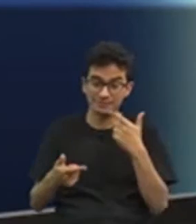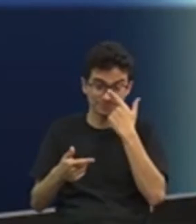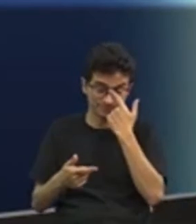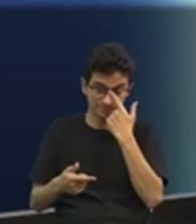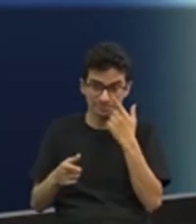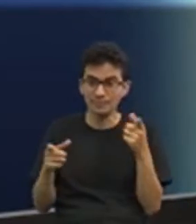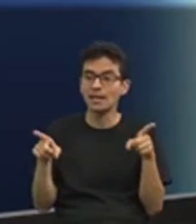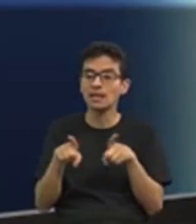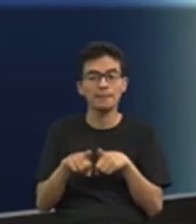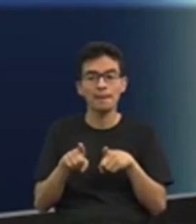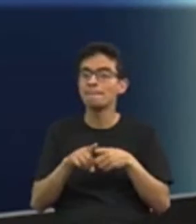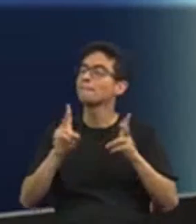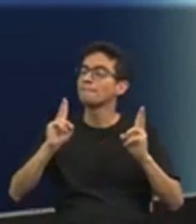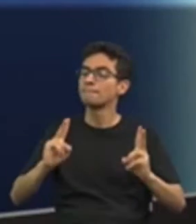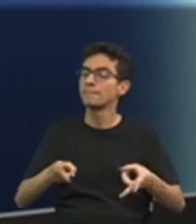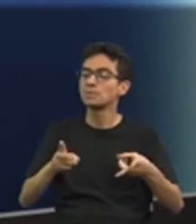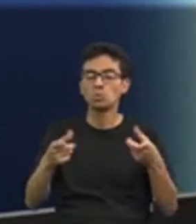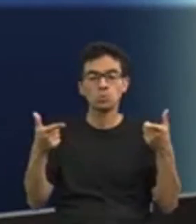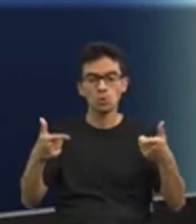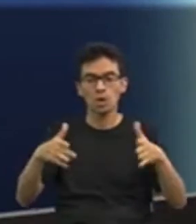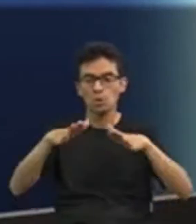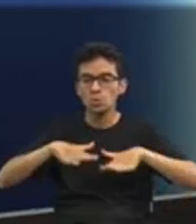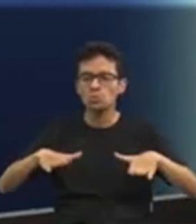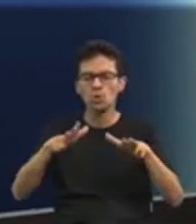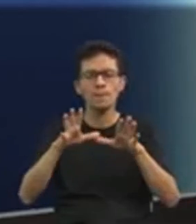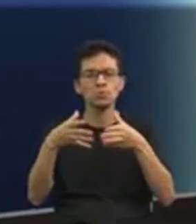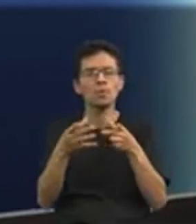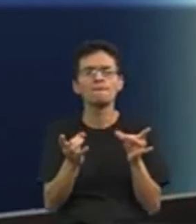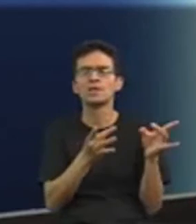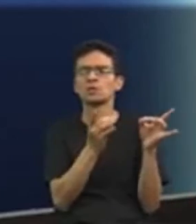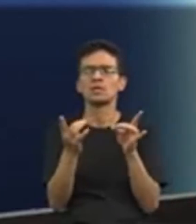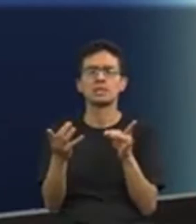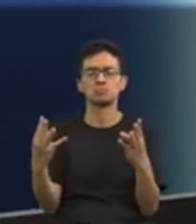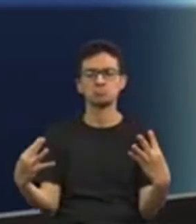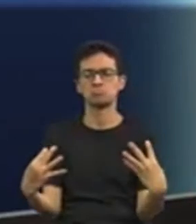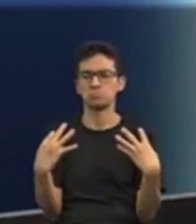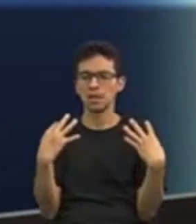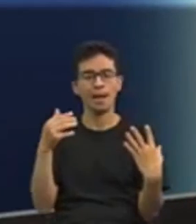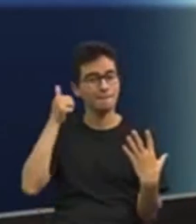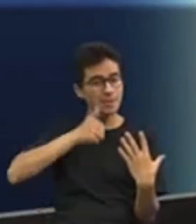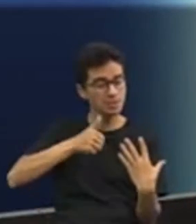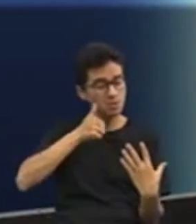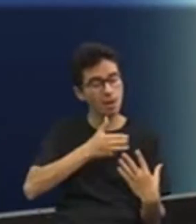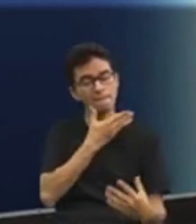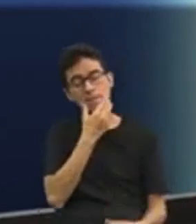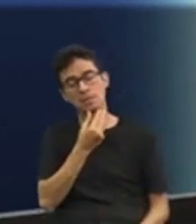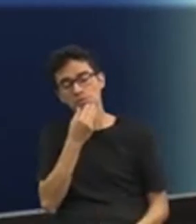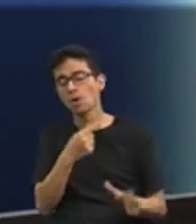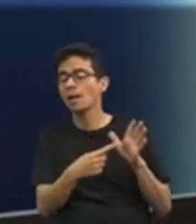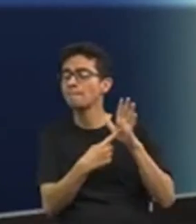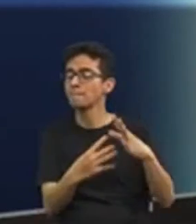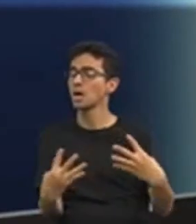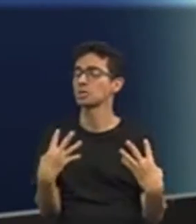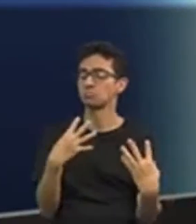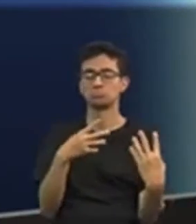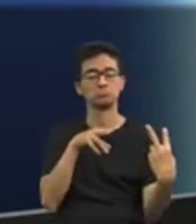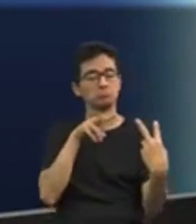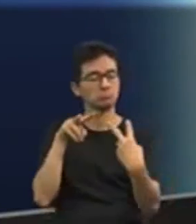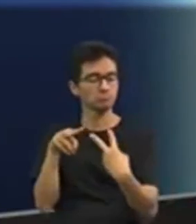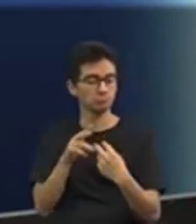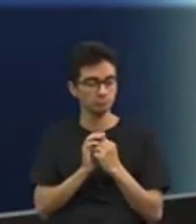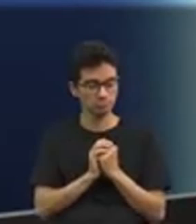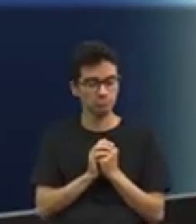vive no mesmo ambiente Só que os vendedores eles se exibem e os meninos e as meninas ele ser a mostram também